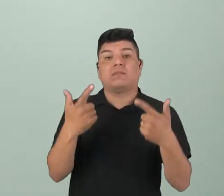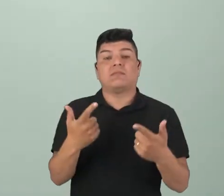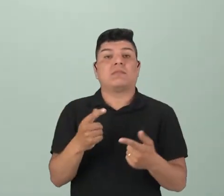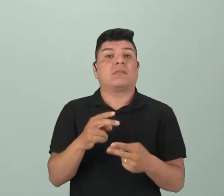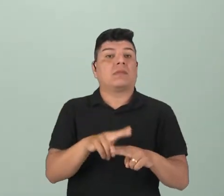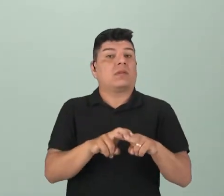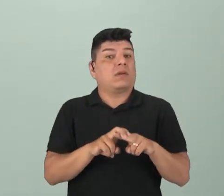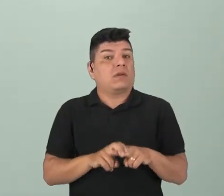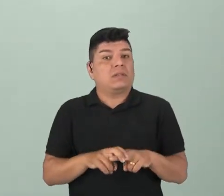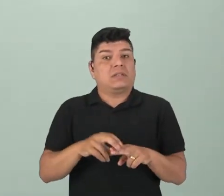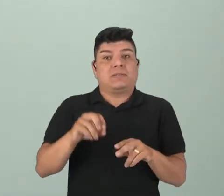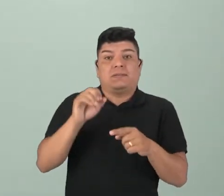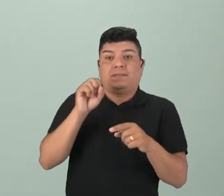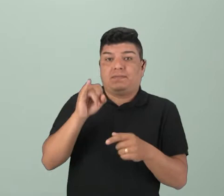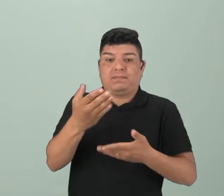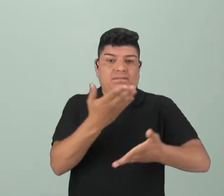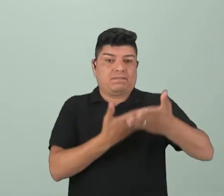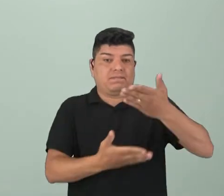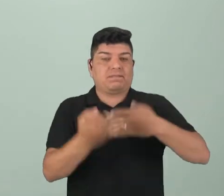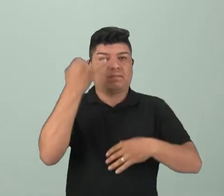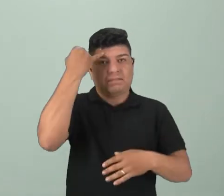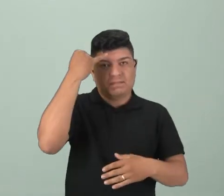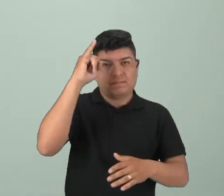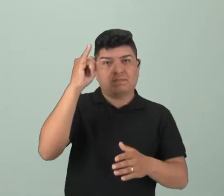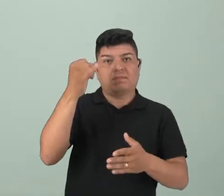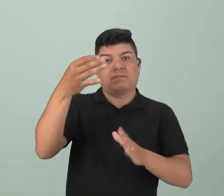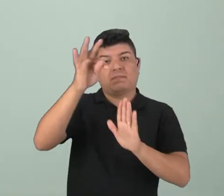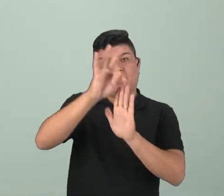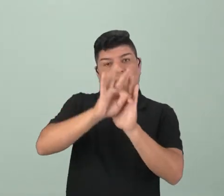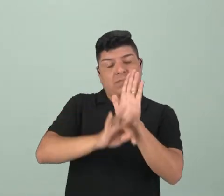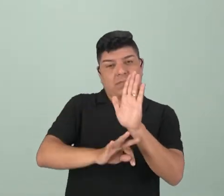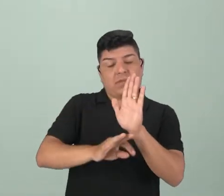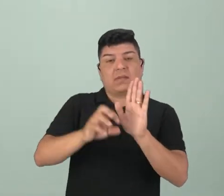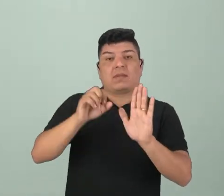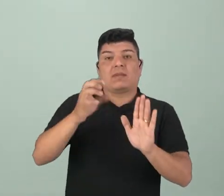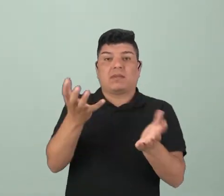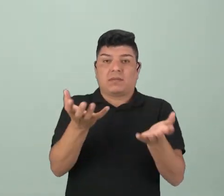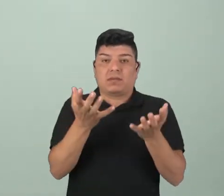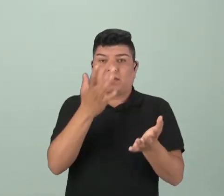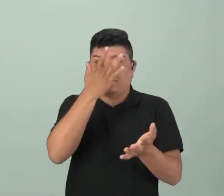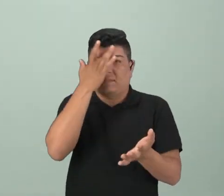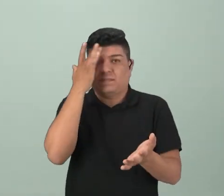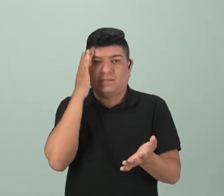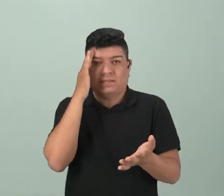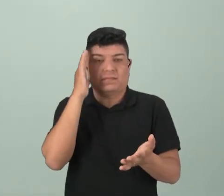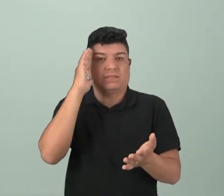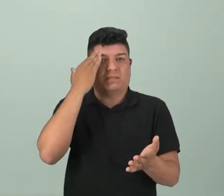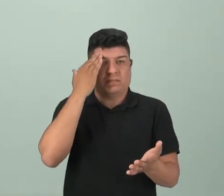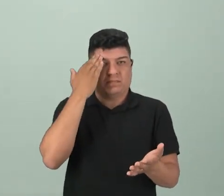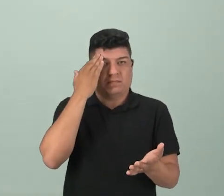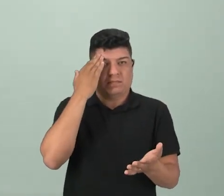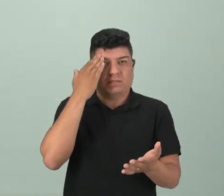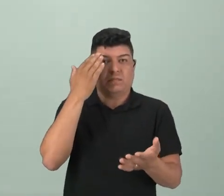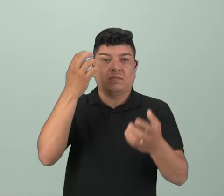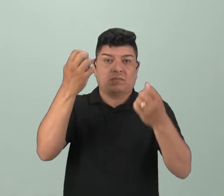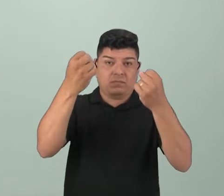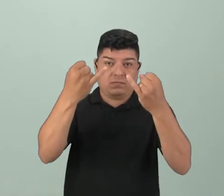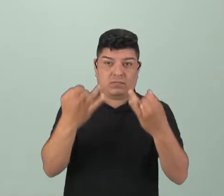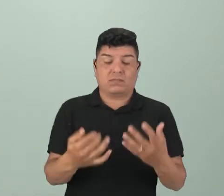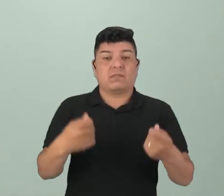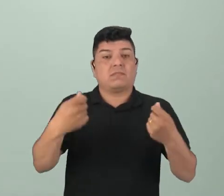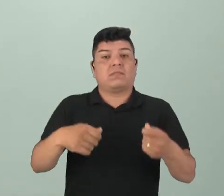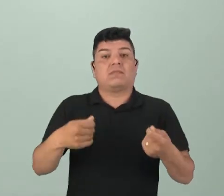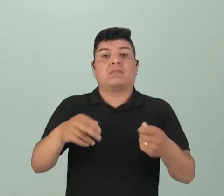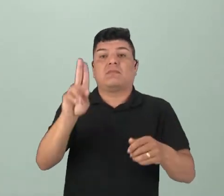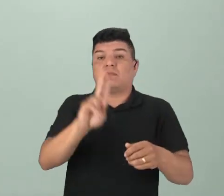se ele quer passar uma ideia clara dentro do texto, se você quer que as pessoas compreendam, né, o que você está dizendo, então você tem que usar